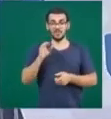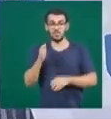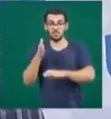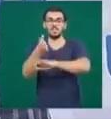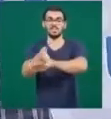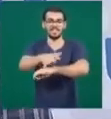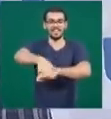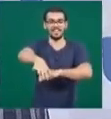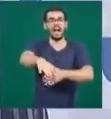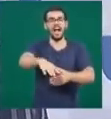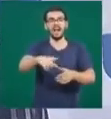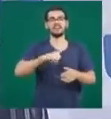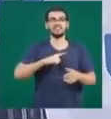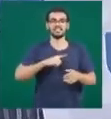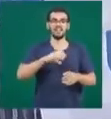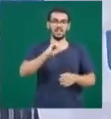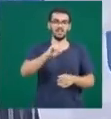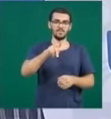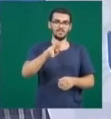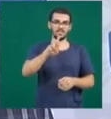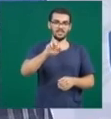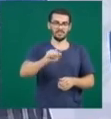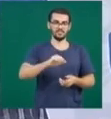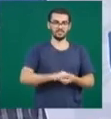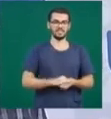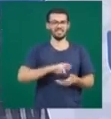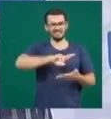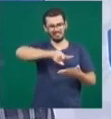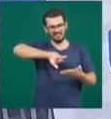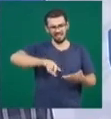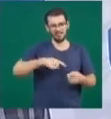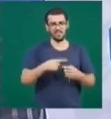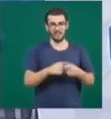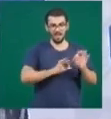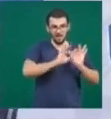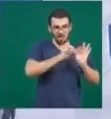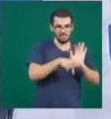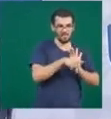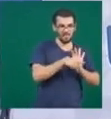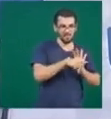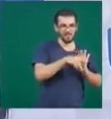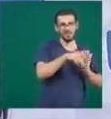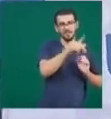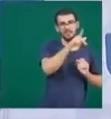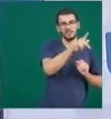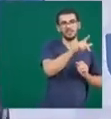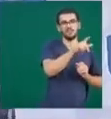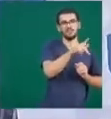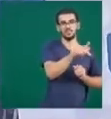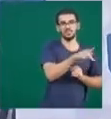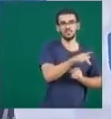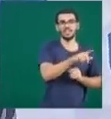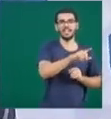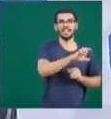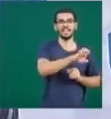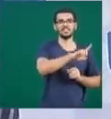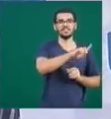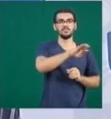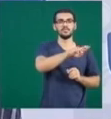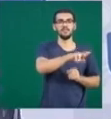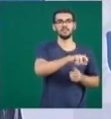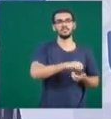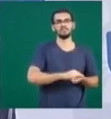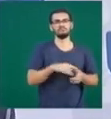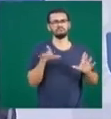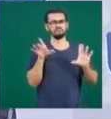trechos de óperas que, com a idealização da professora Edmar Ferretti, eles se amarraram e criaram uma história bastante interessante que está